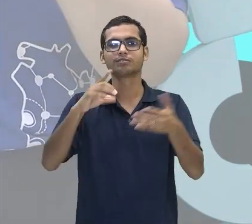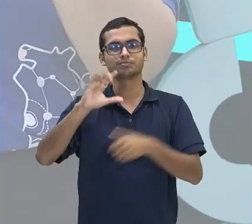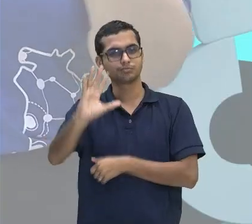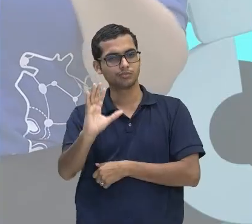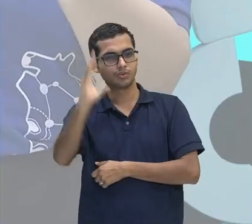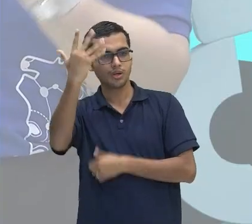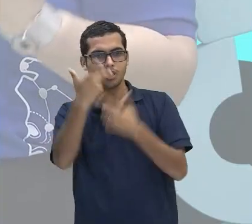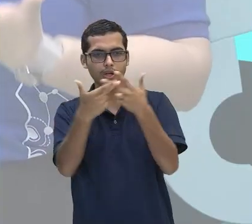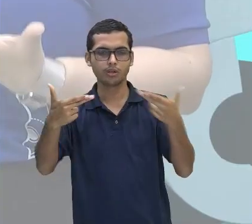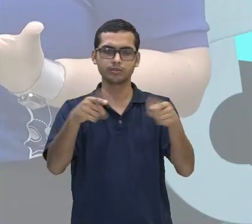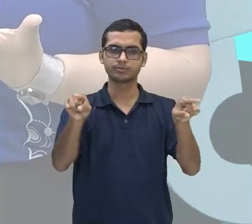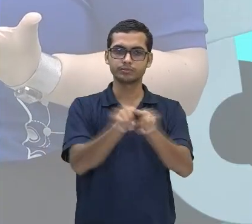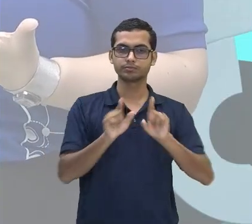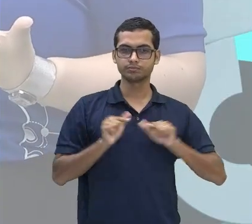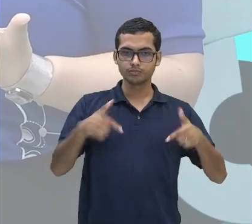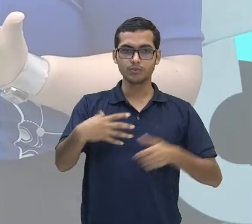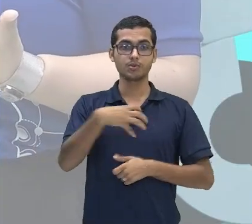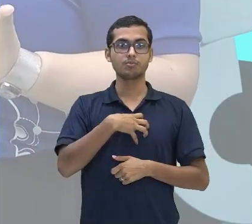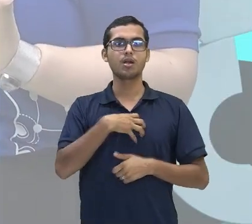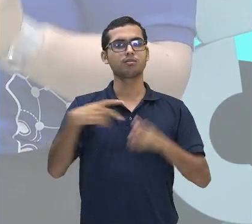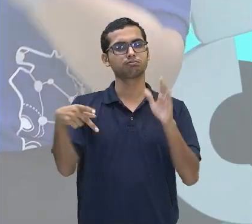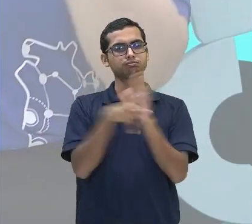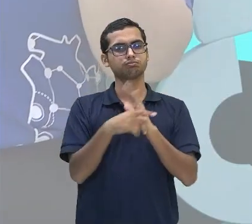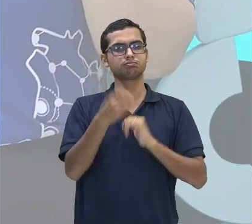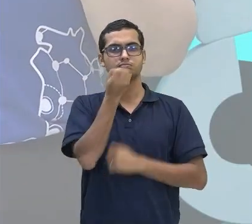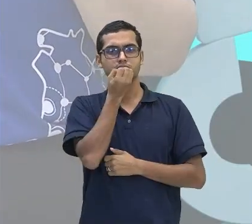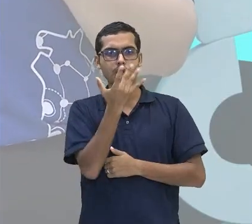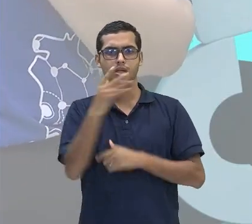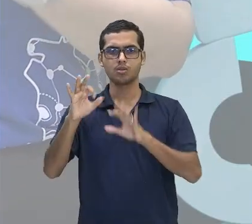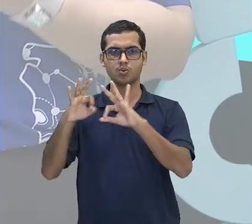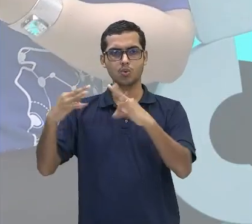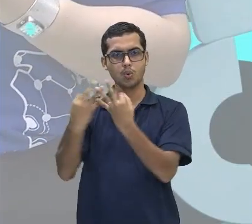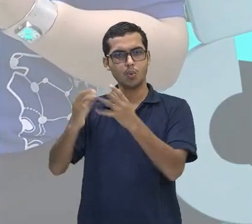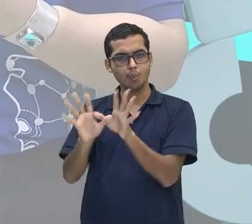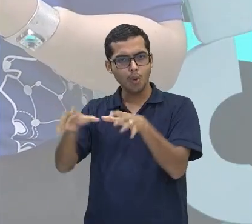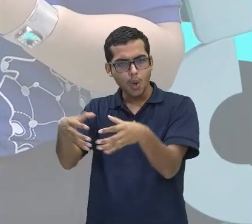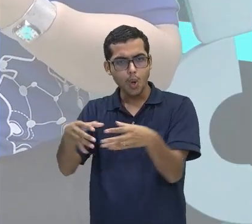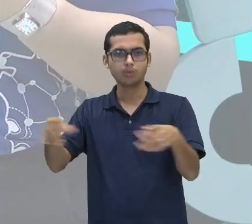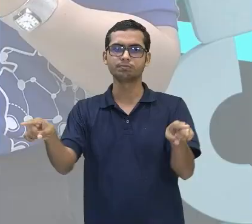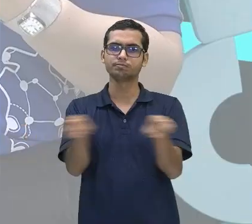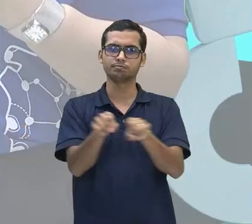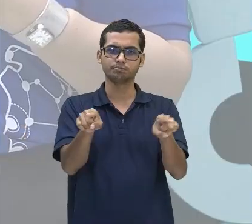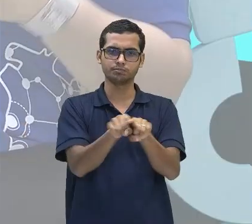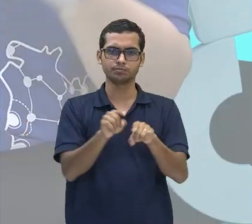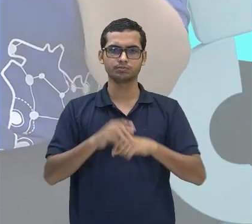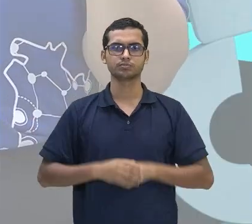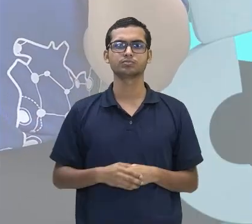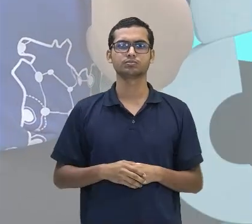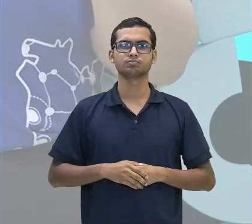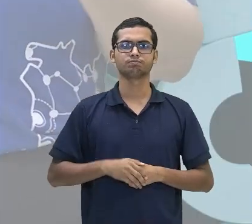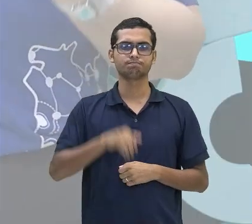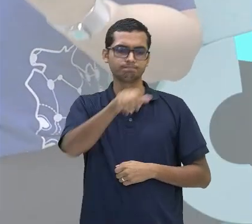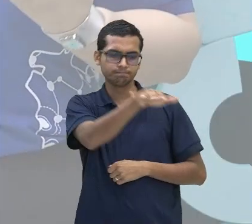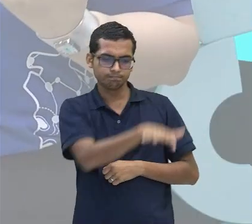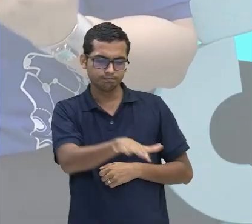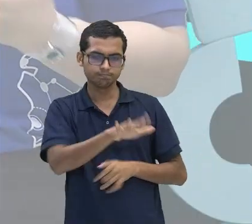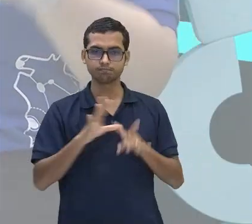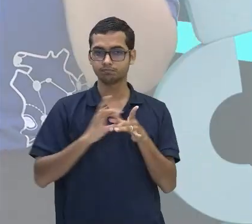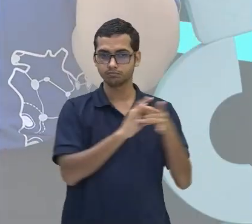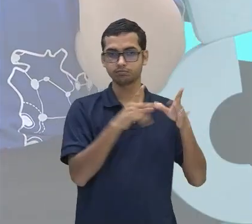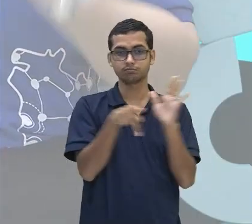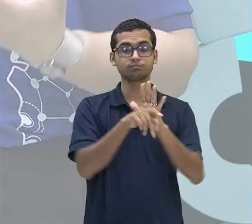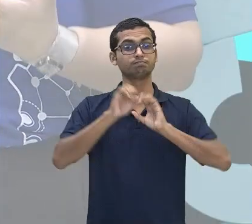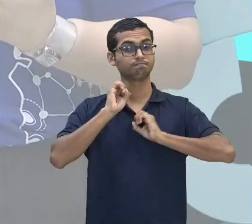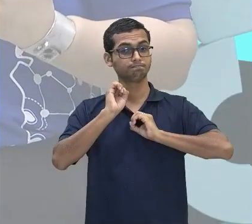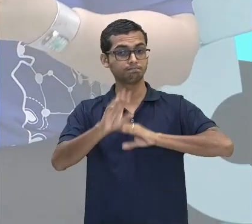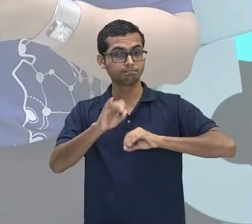vão promover o bem-estar da coletividade, certo? E aí são causas sociais, ambientais, educacionais